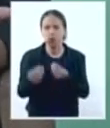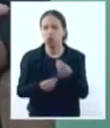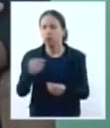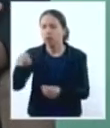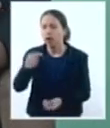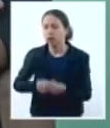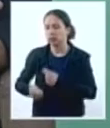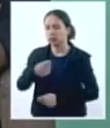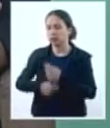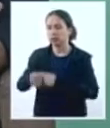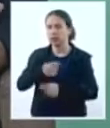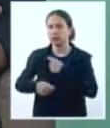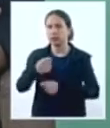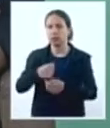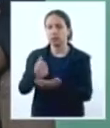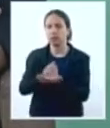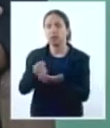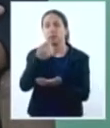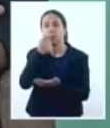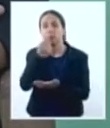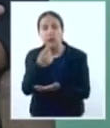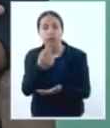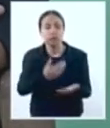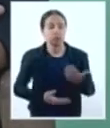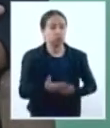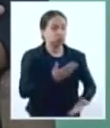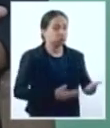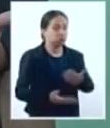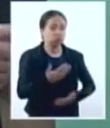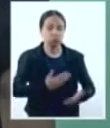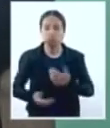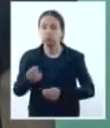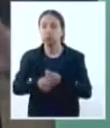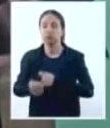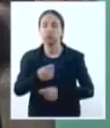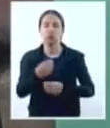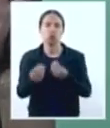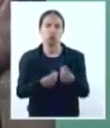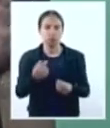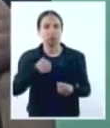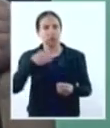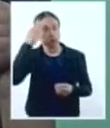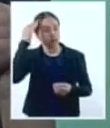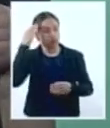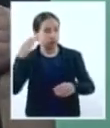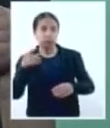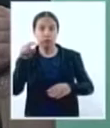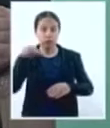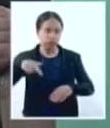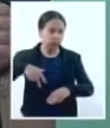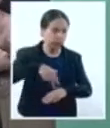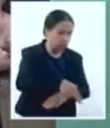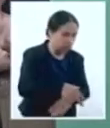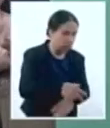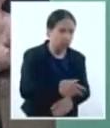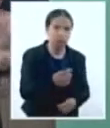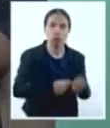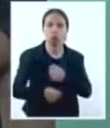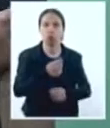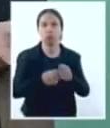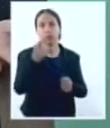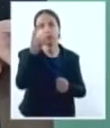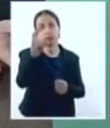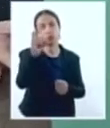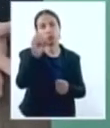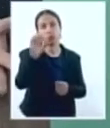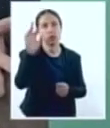trabalhei durante um tempo vendendo medicamento. Então, eu sei que de atravessar a rua você economiza R$50. Olha. Por conta da forma